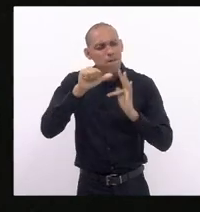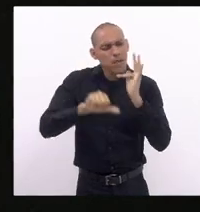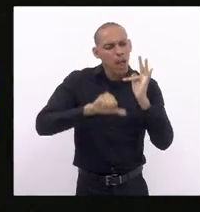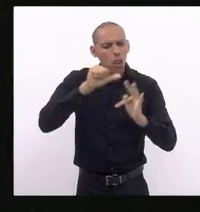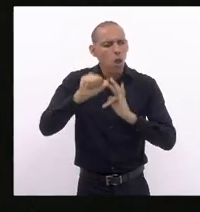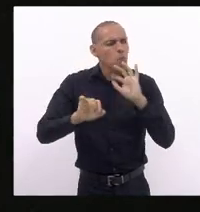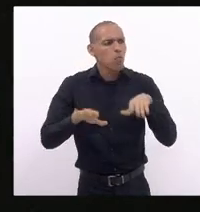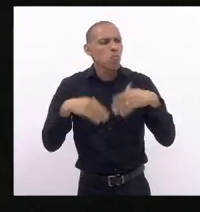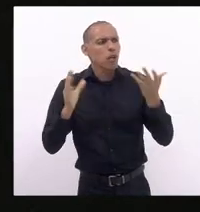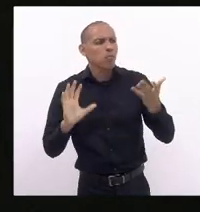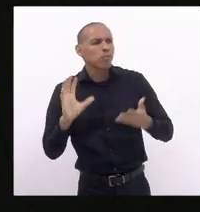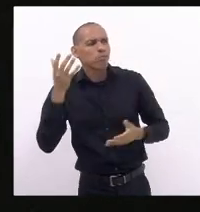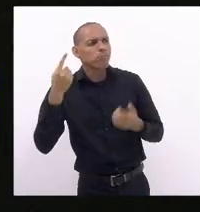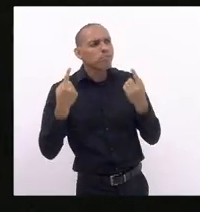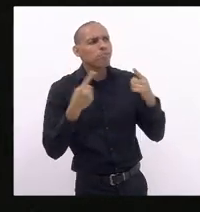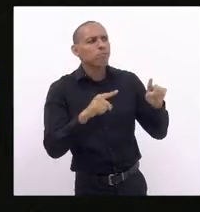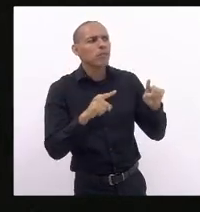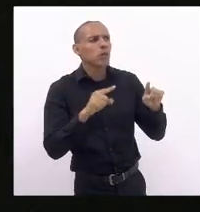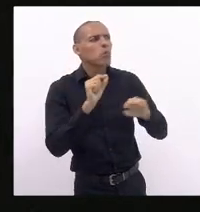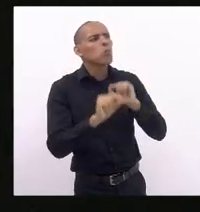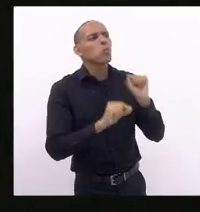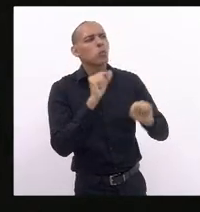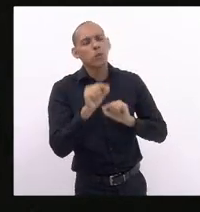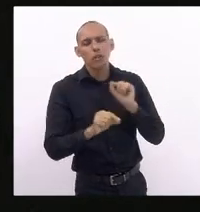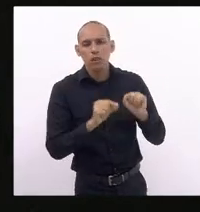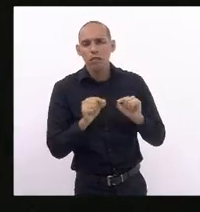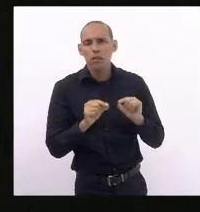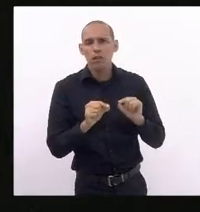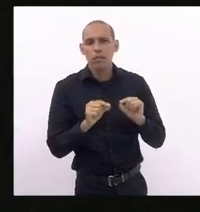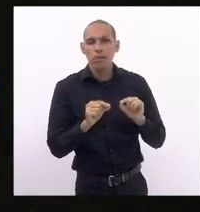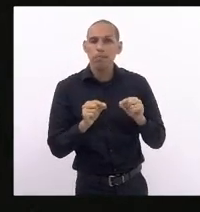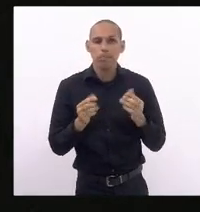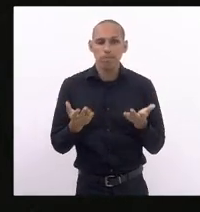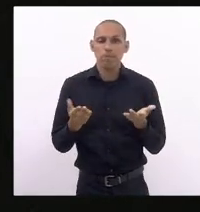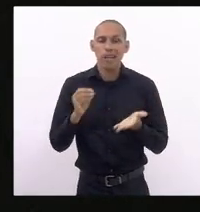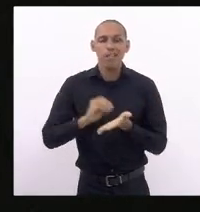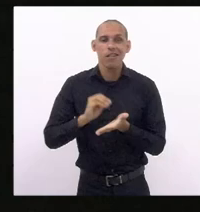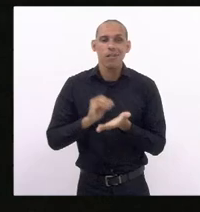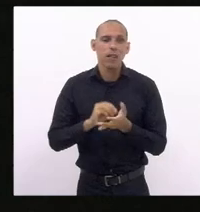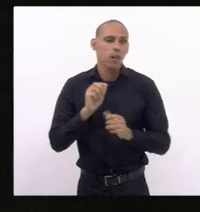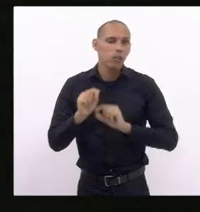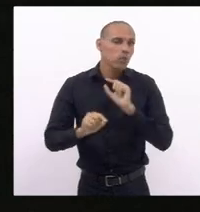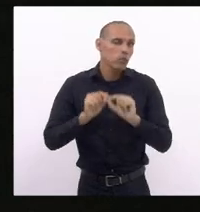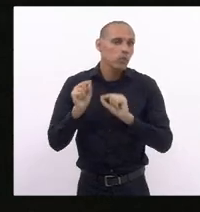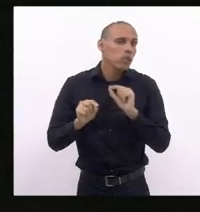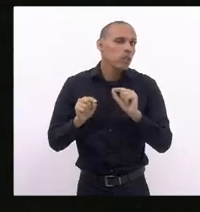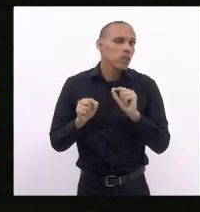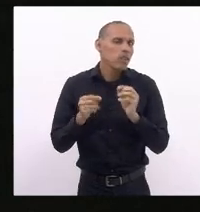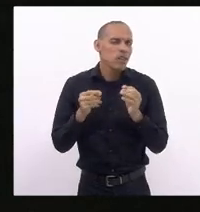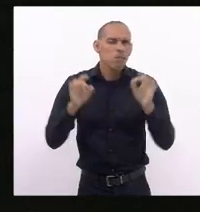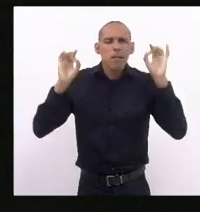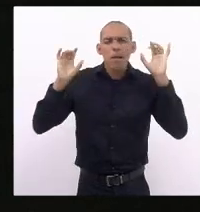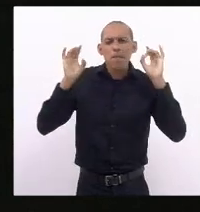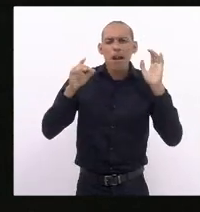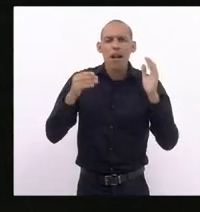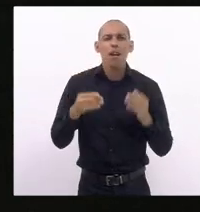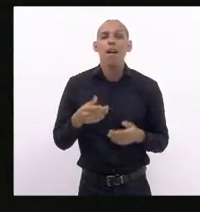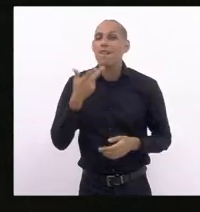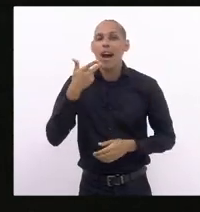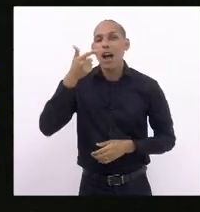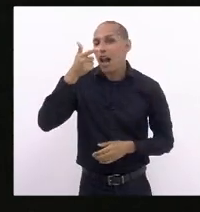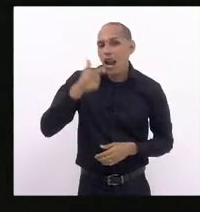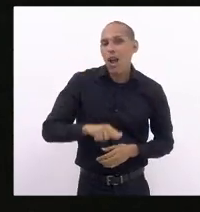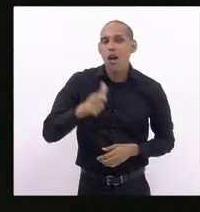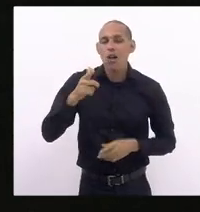que aconteceu na cidade de Petrópolis. Então, acho que falta, e todos os especialistas batem na mesma